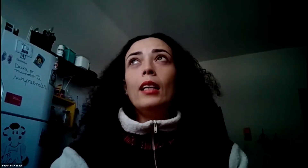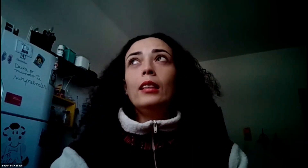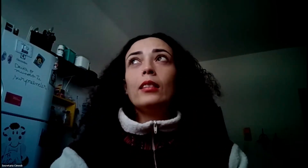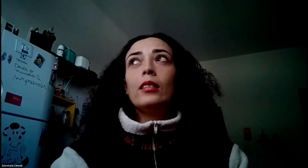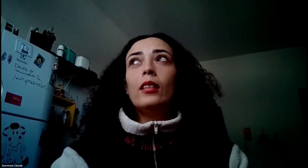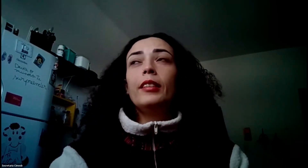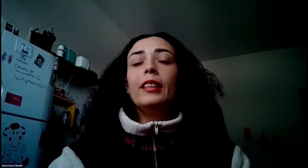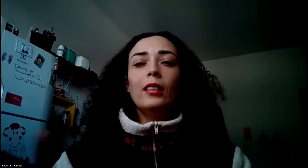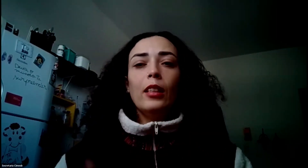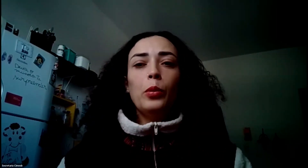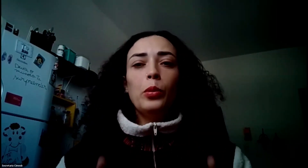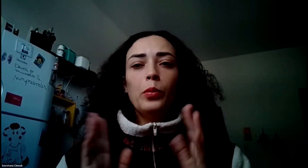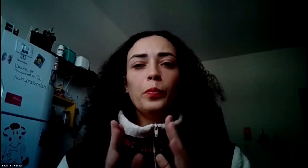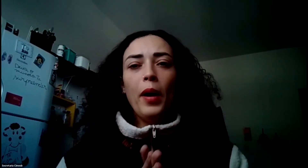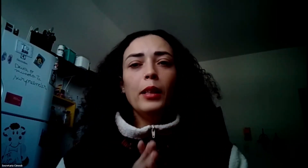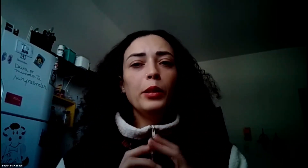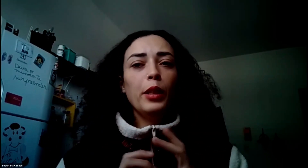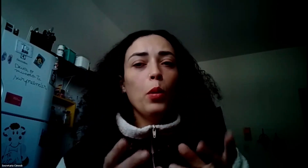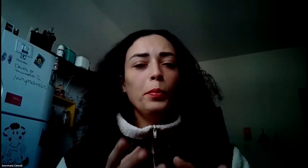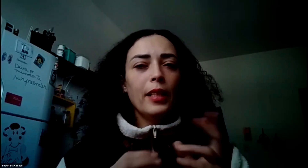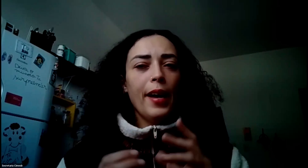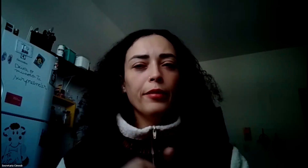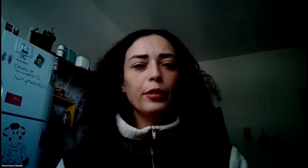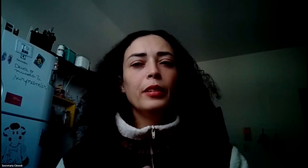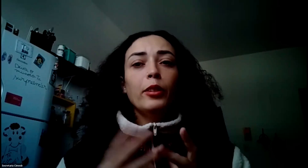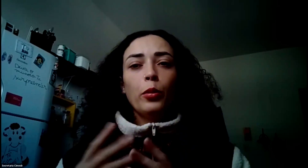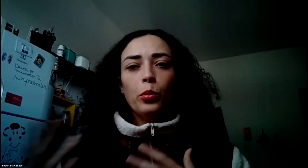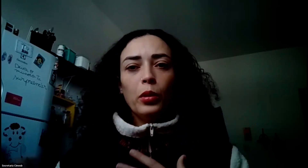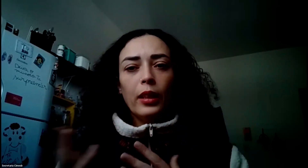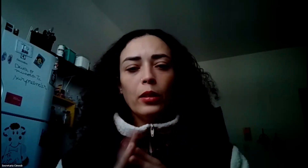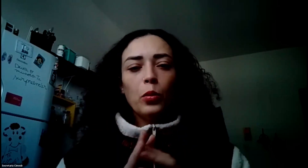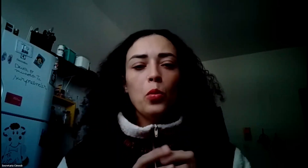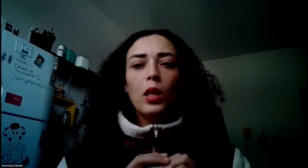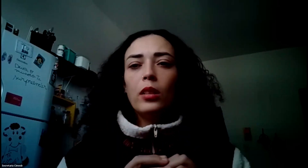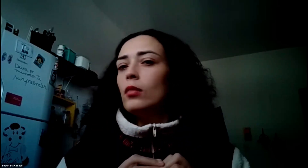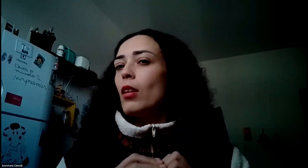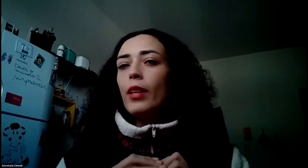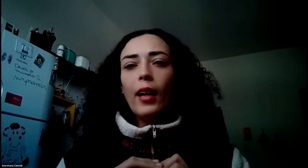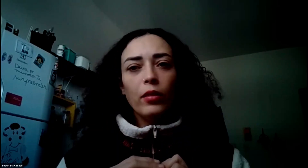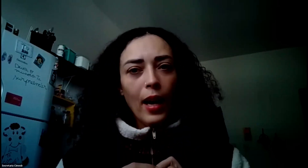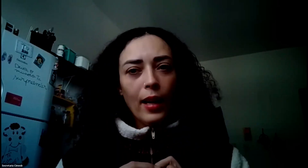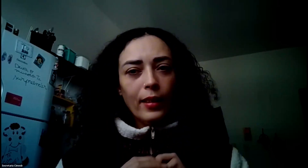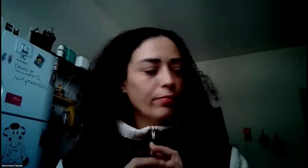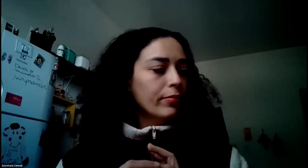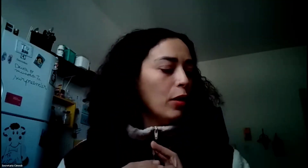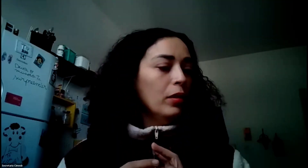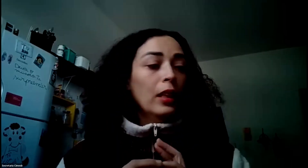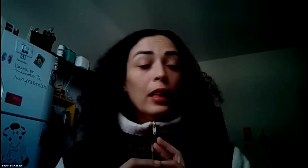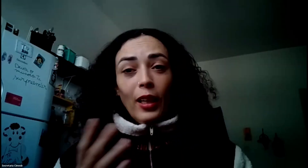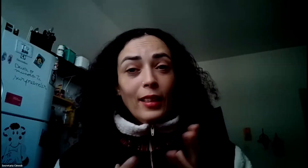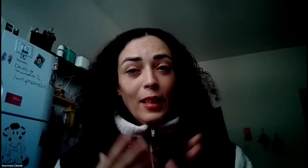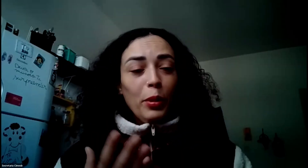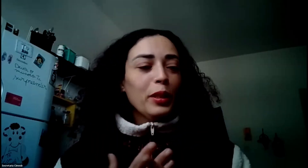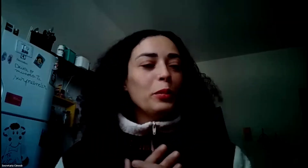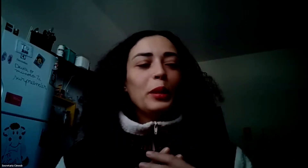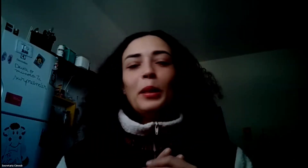Tem lugares que, às vezes, eu passo e eu observo a estrutura das ruas. Não tem calçada. Então,